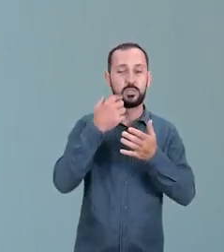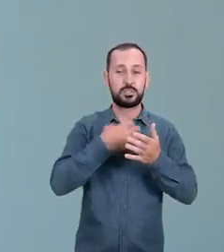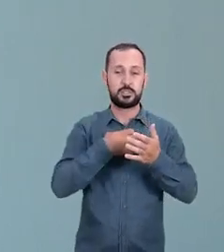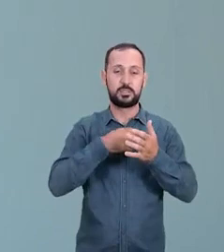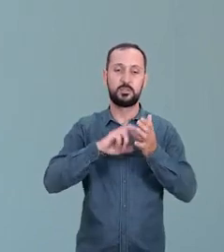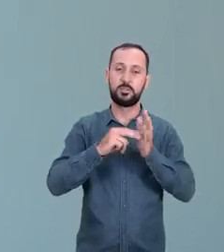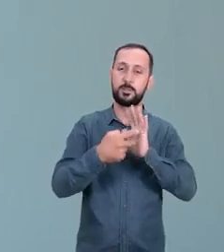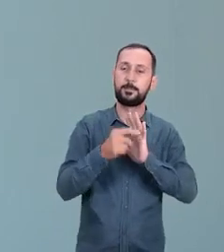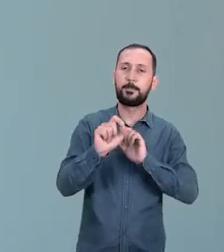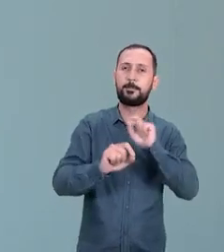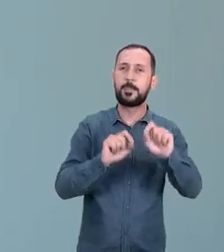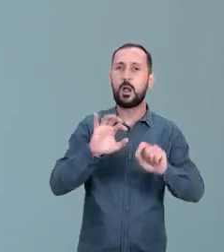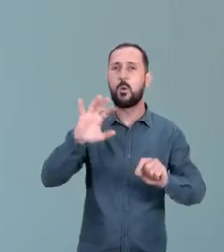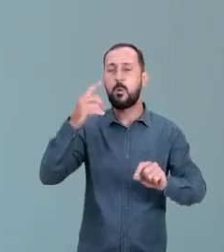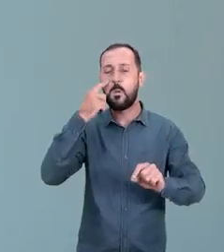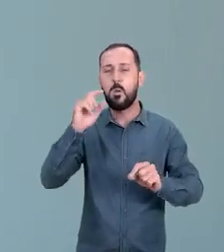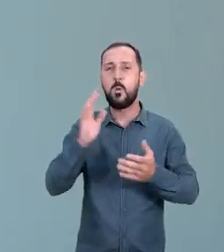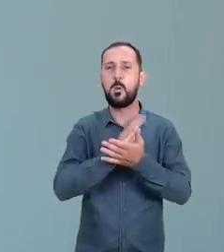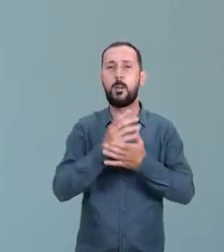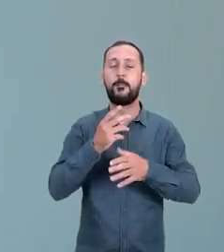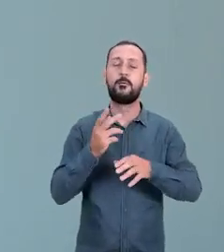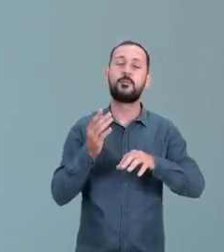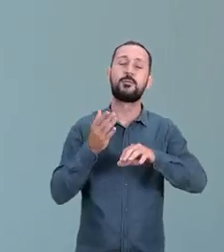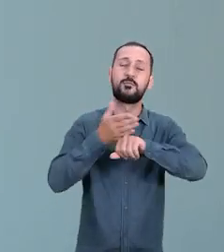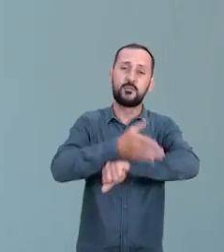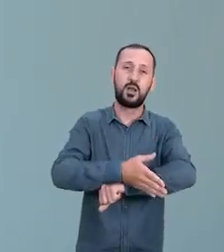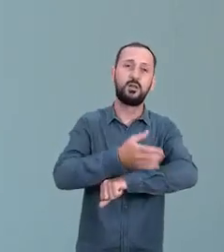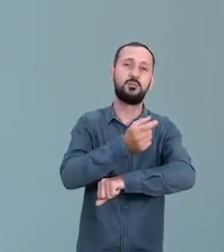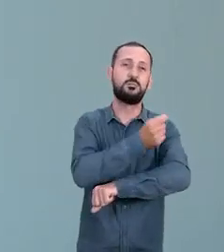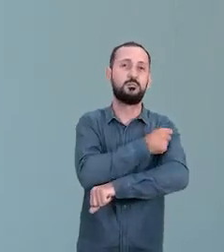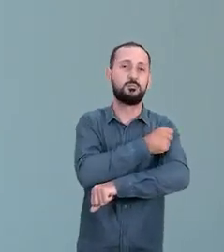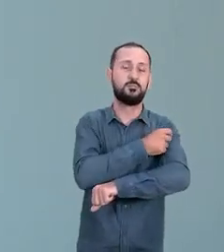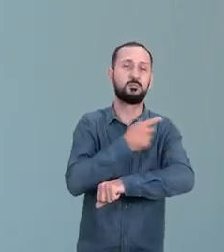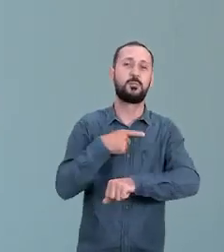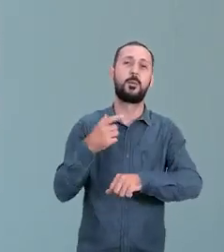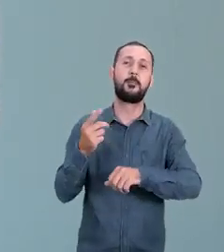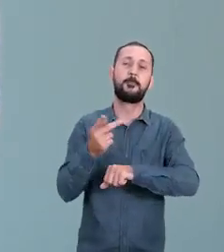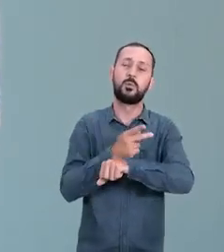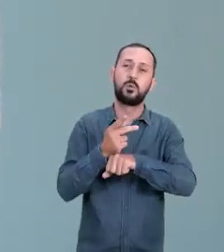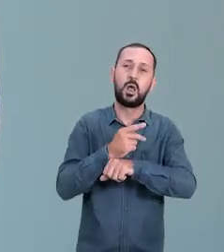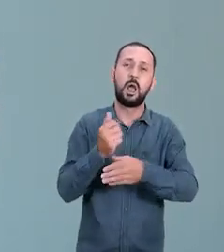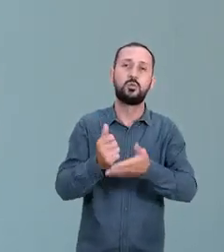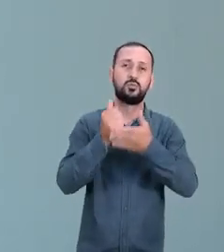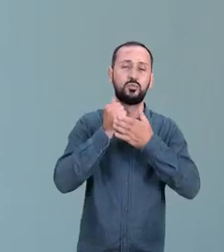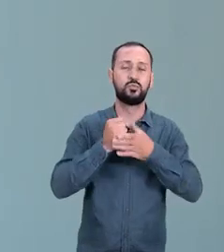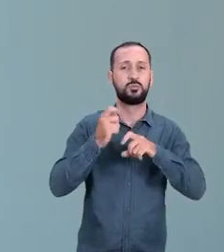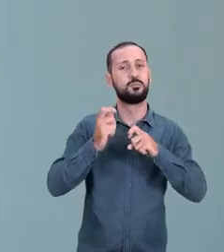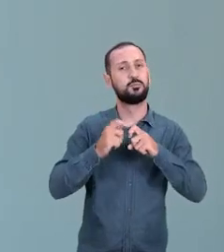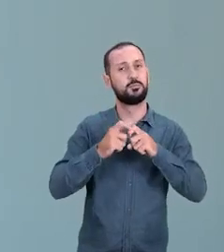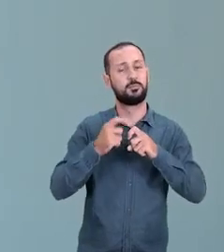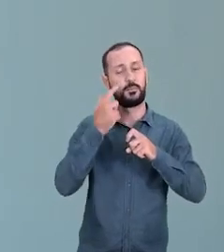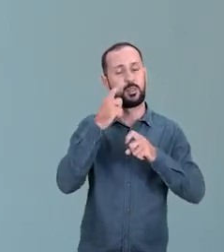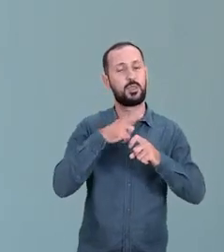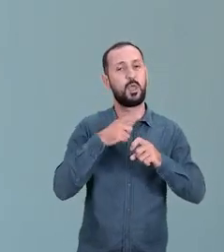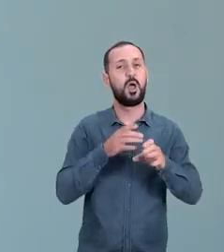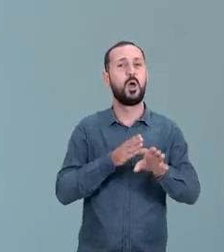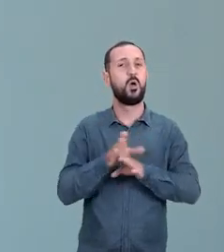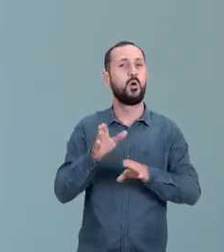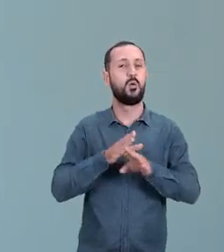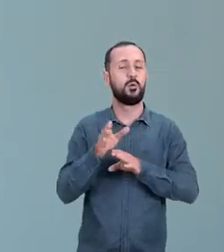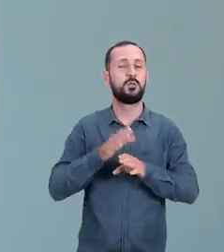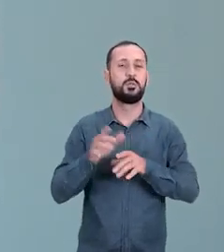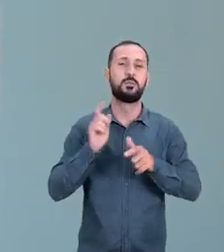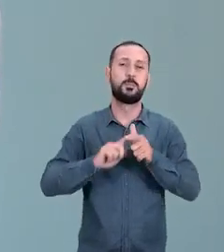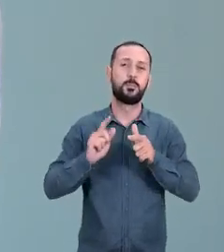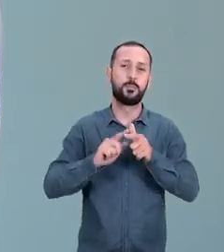de dengue, zika ou chikungunya, que procure as unidades básicas de saúde, procure assistência médica para receber as devidas orientações e